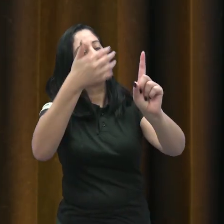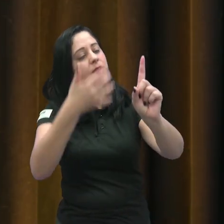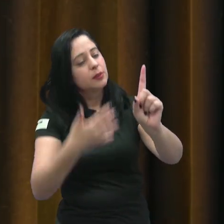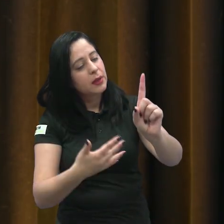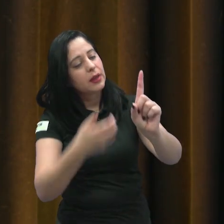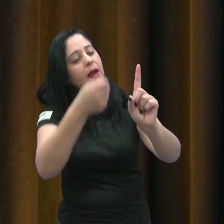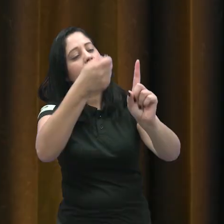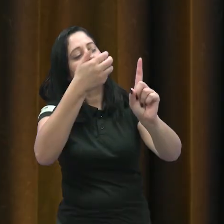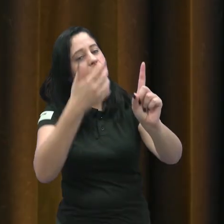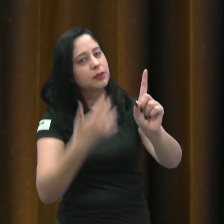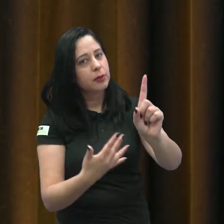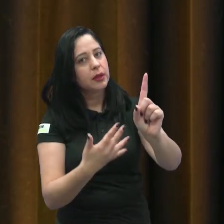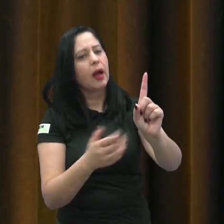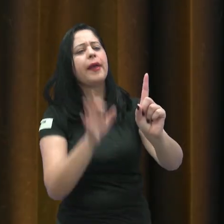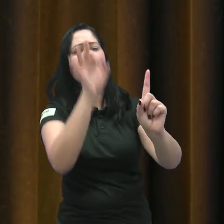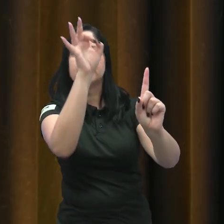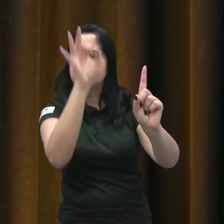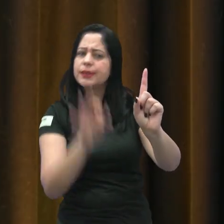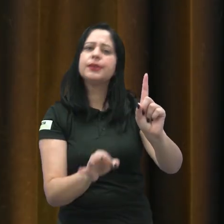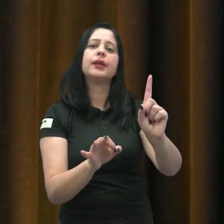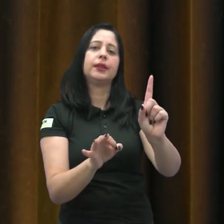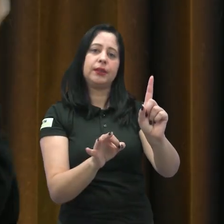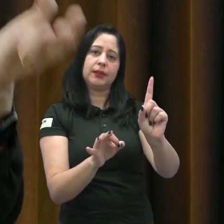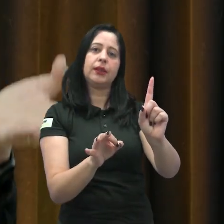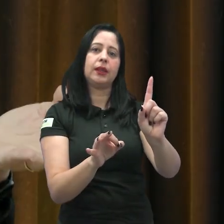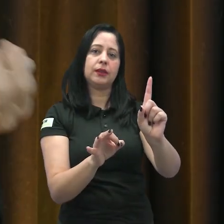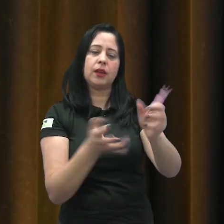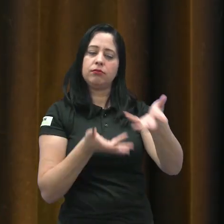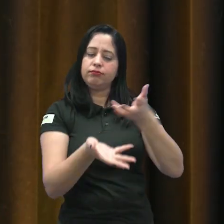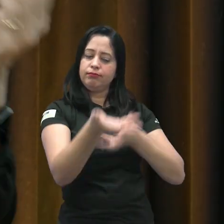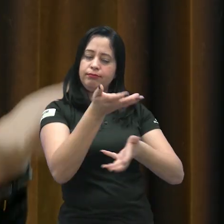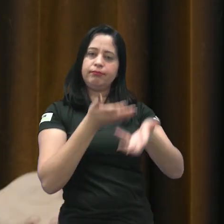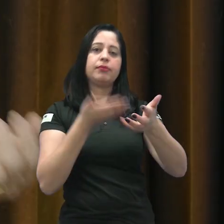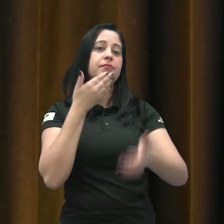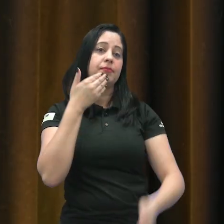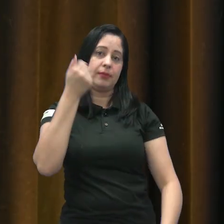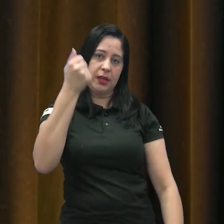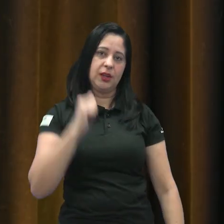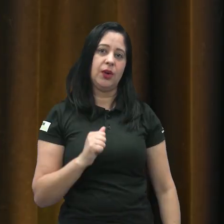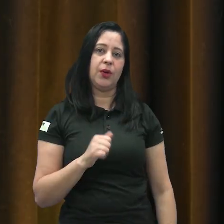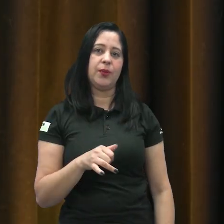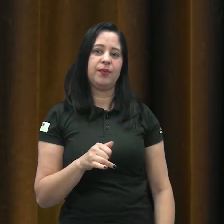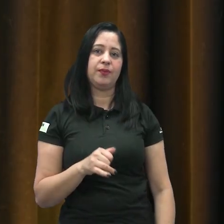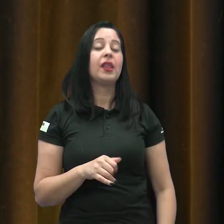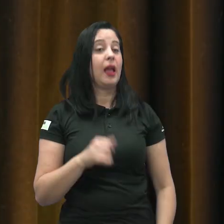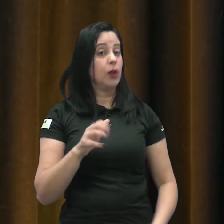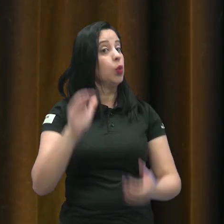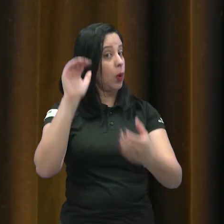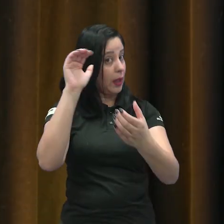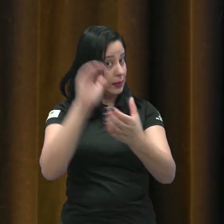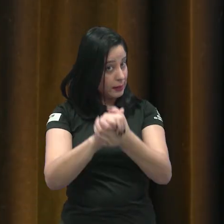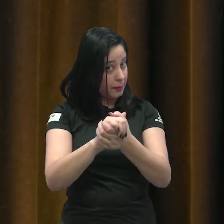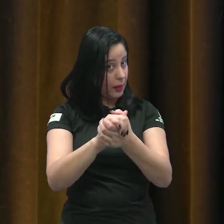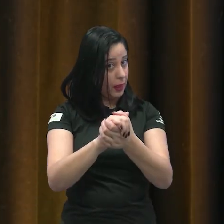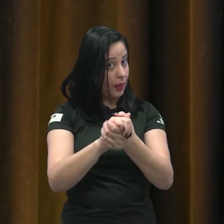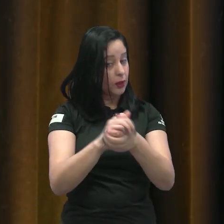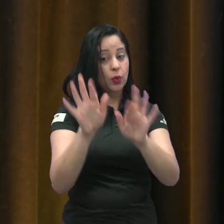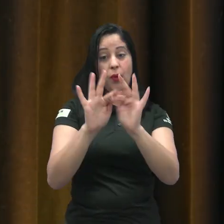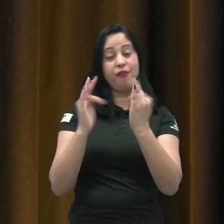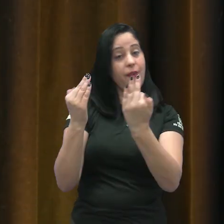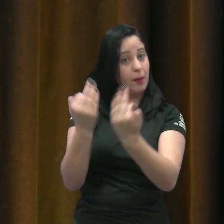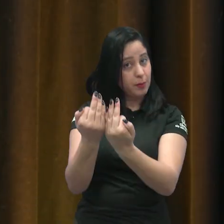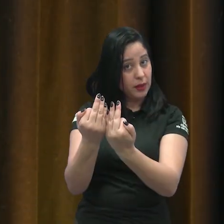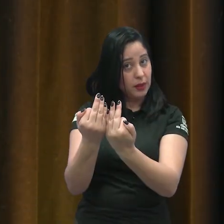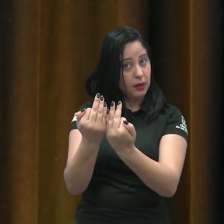Você pode ter certeza que melhora todas as suas relações. Como você estava dizendo, num casamento, né? Nas relações familiares,